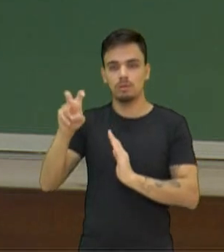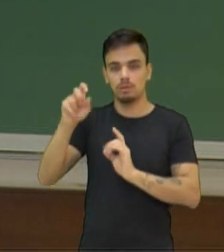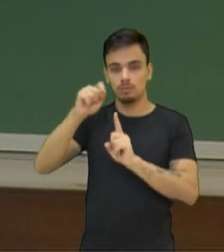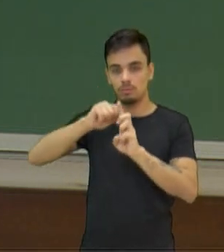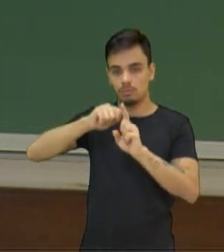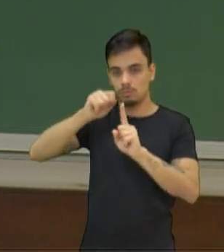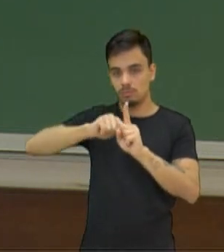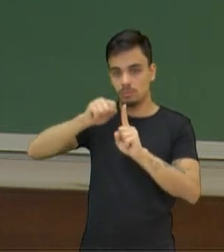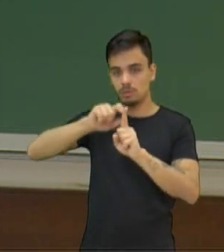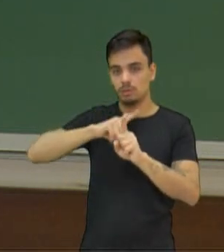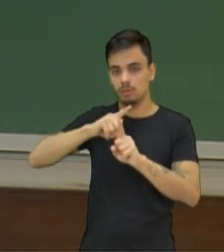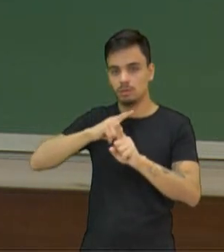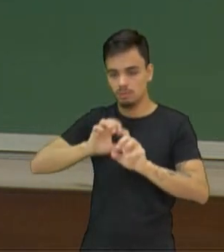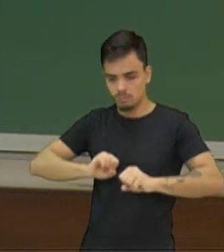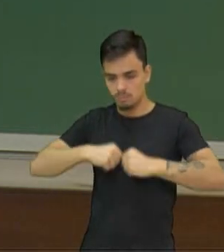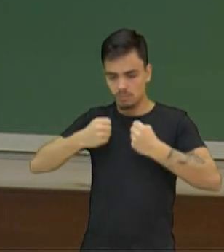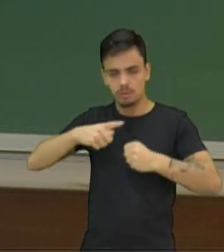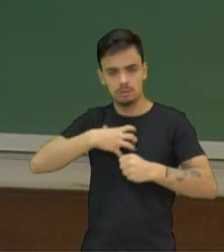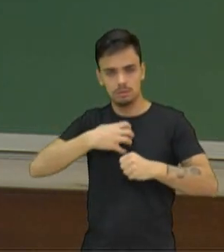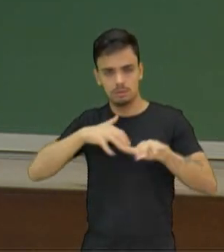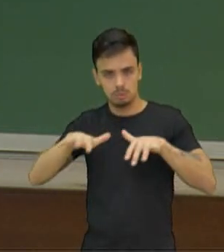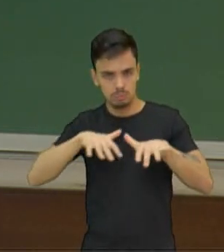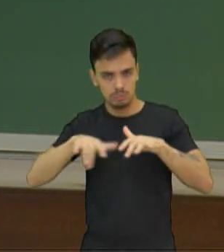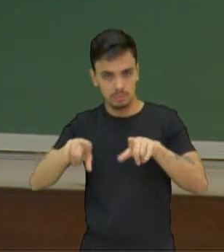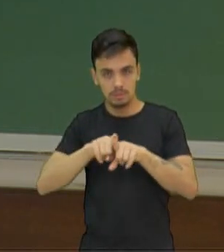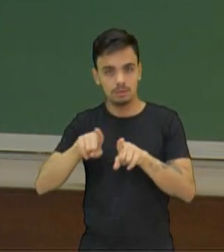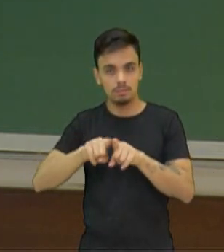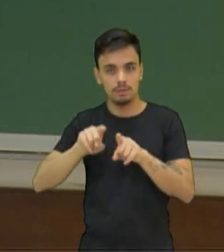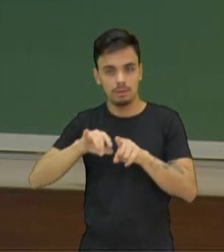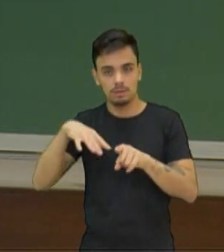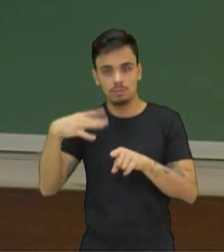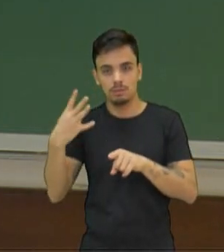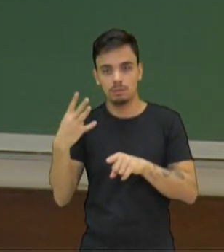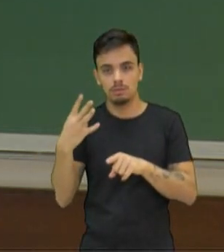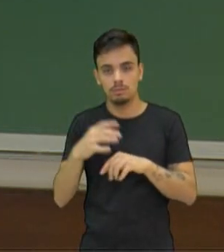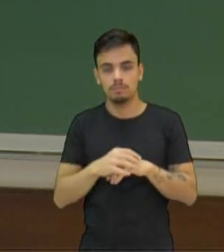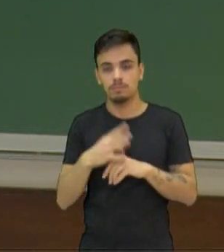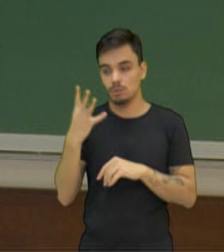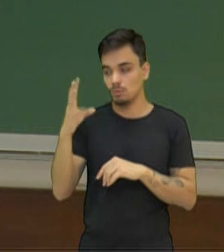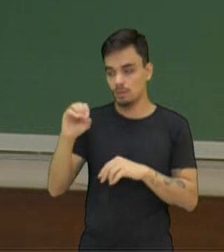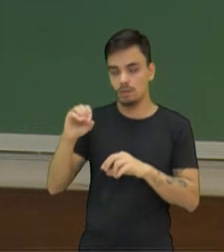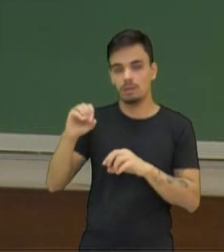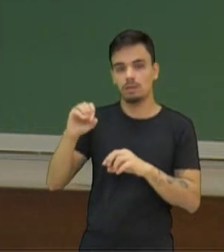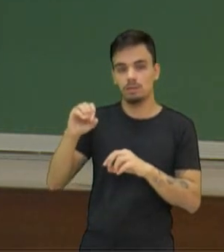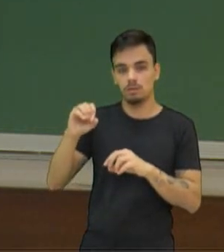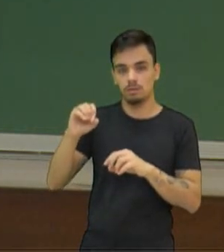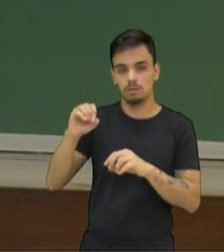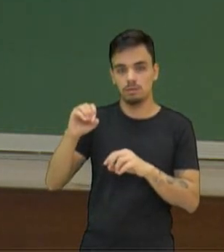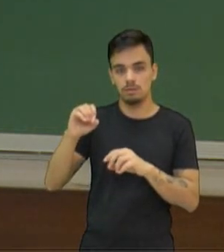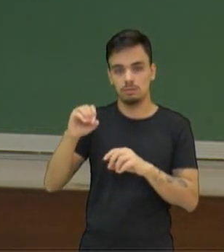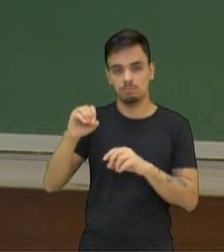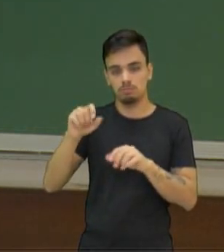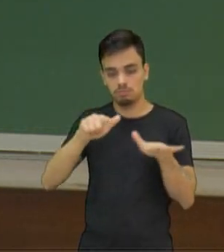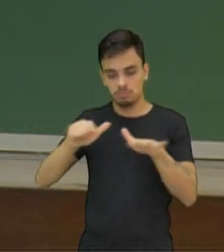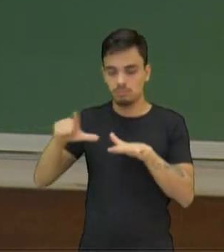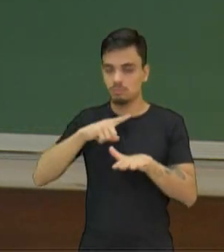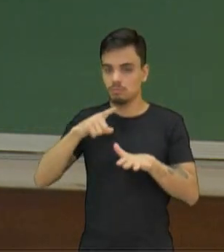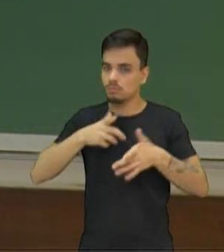fortes, a mãe já passa a sentir esses movimentos, né? E na 40ª semana, enfim, vai ter o parto, mais ou